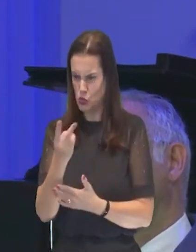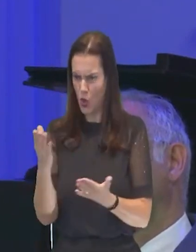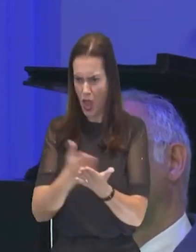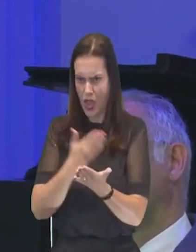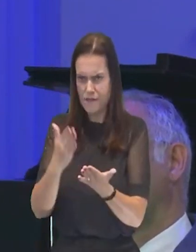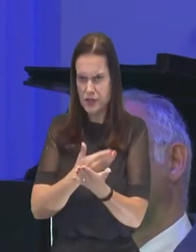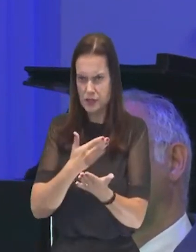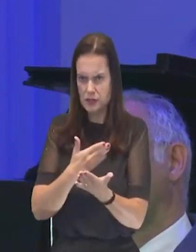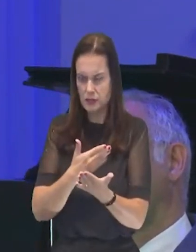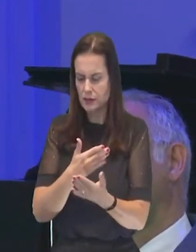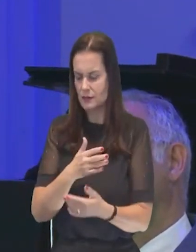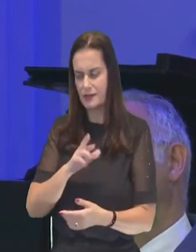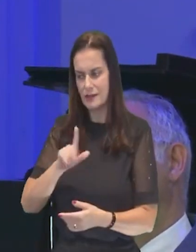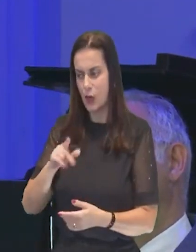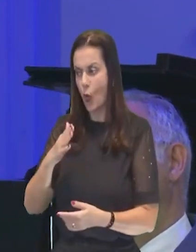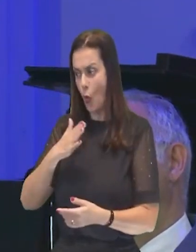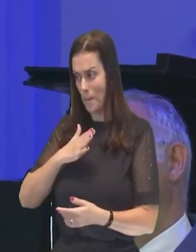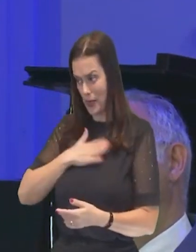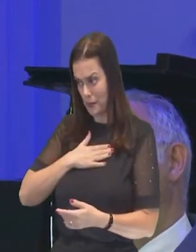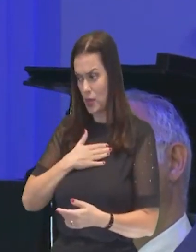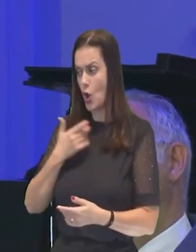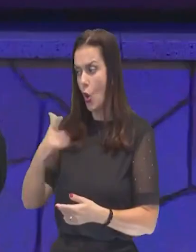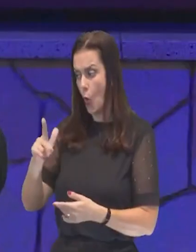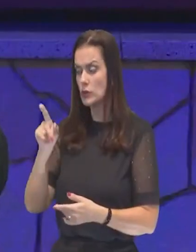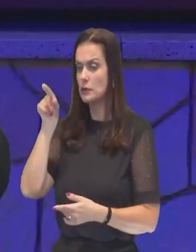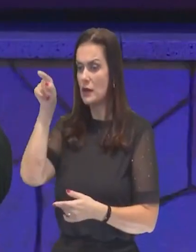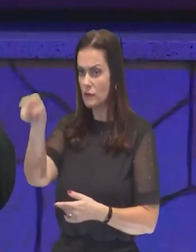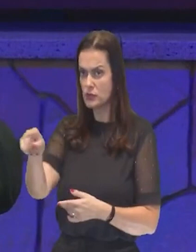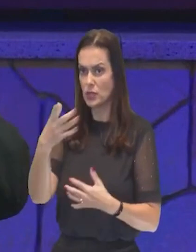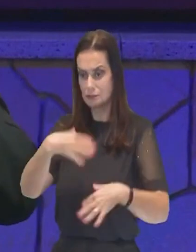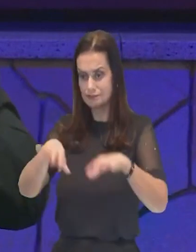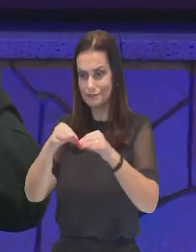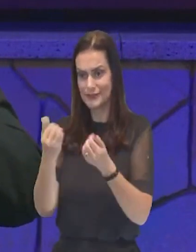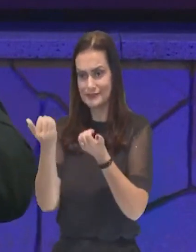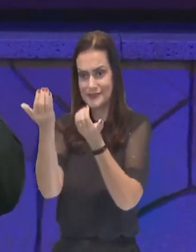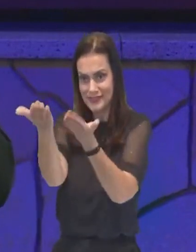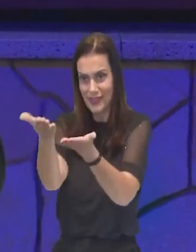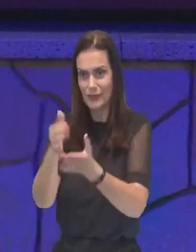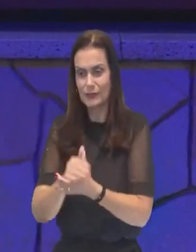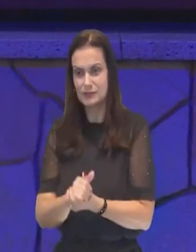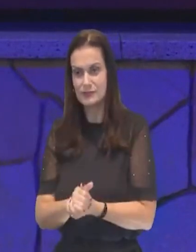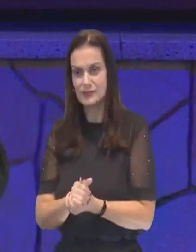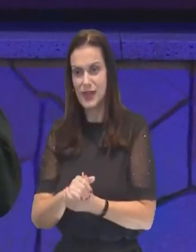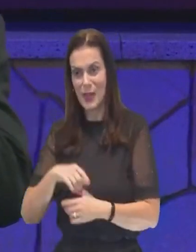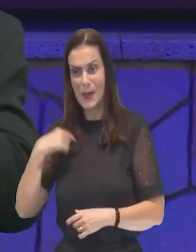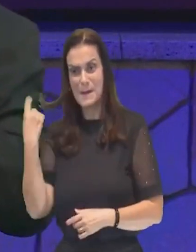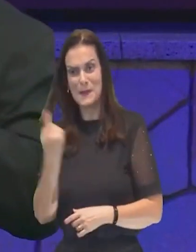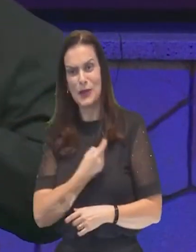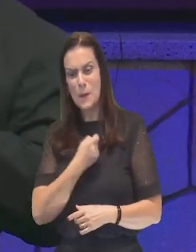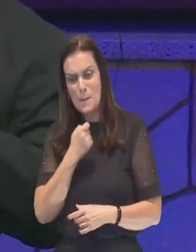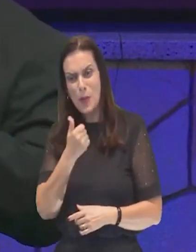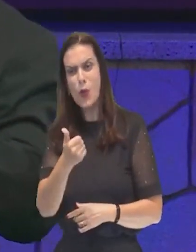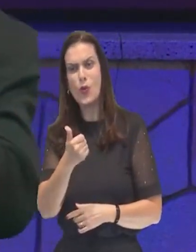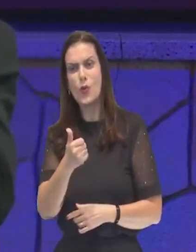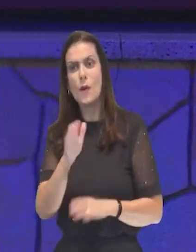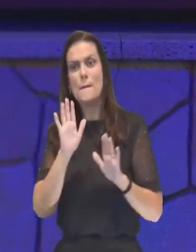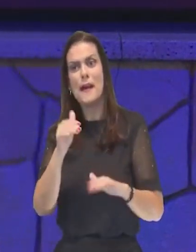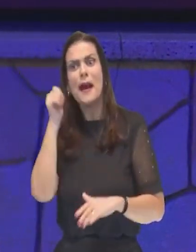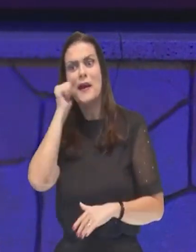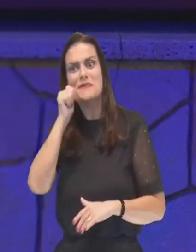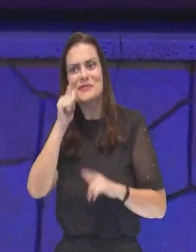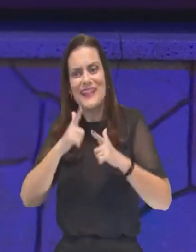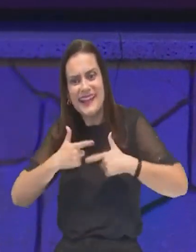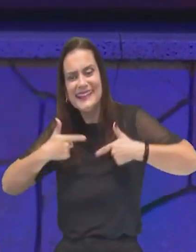revistas? Não, uma é para você. Meus irmãos, para nós custou tão pouco, mas aquela mulher deu